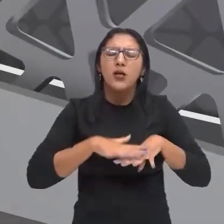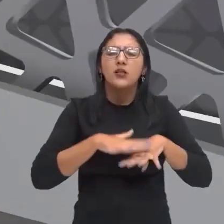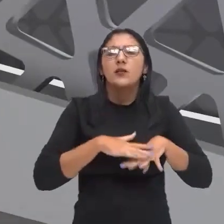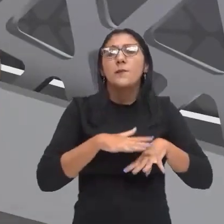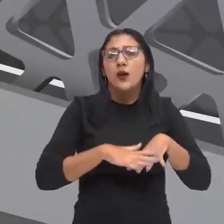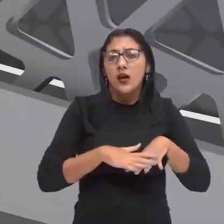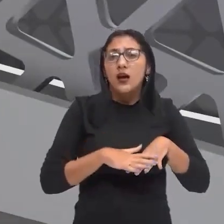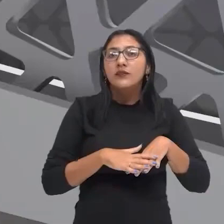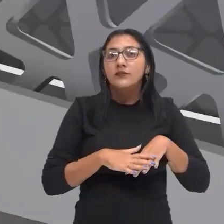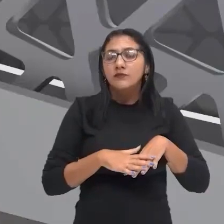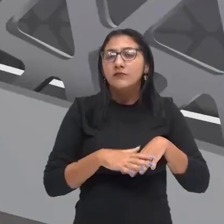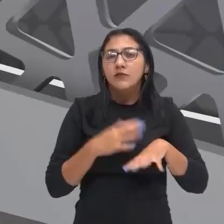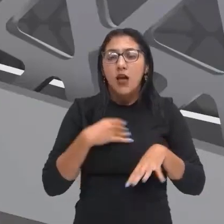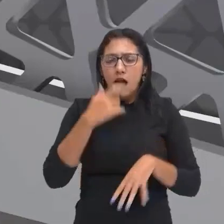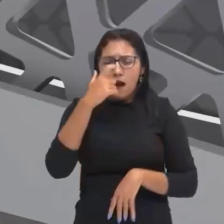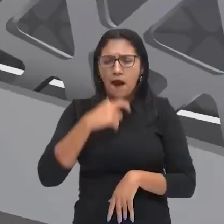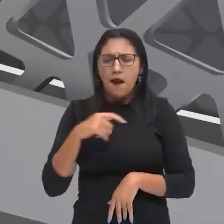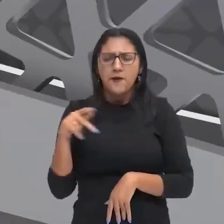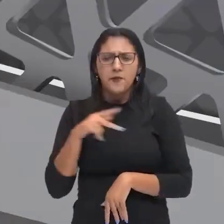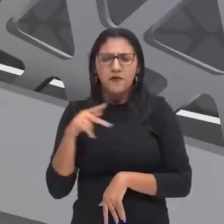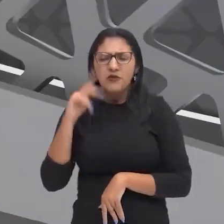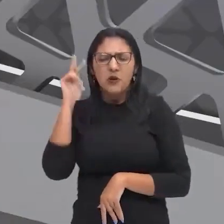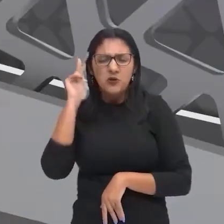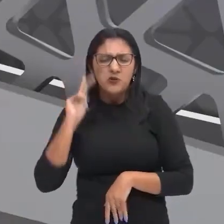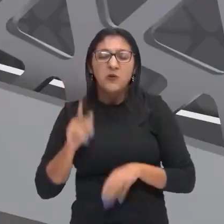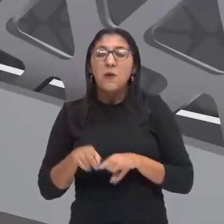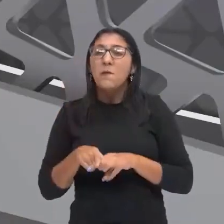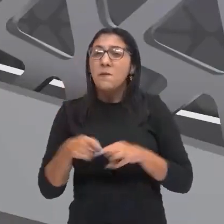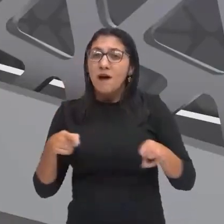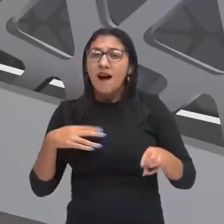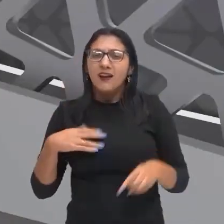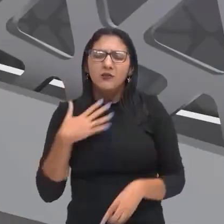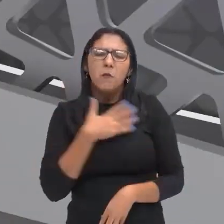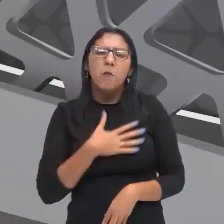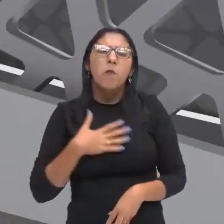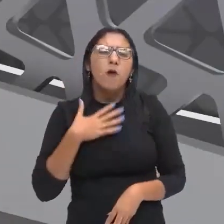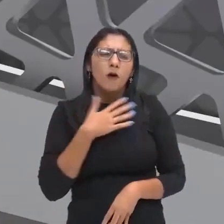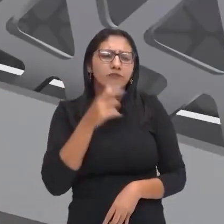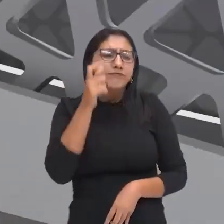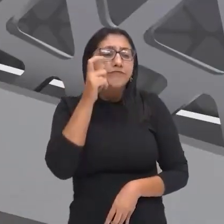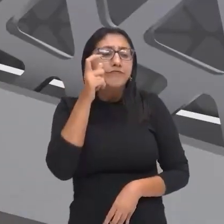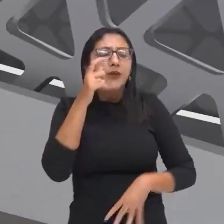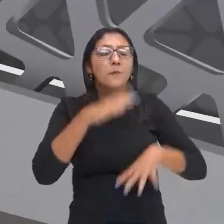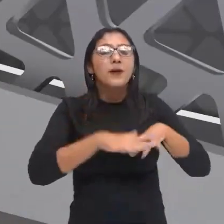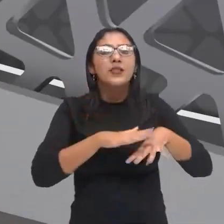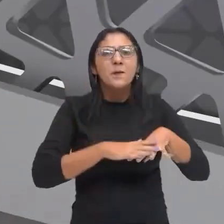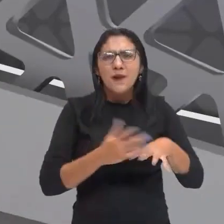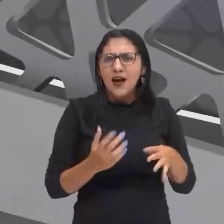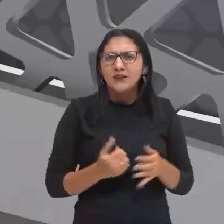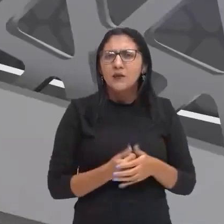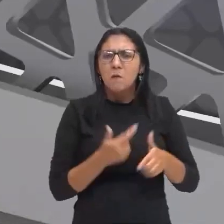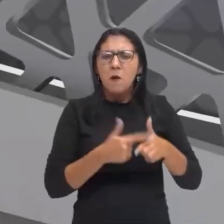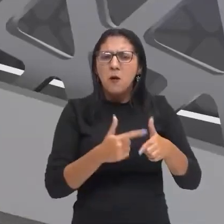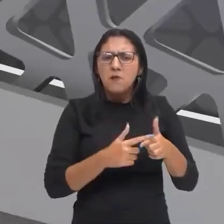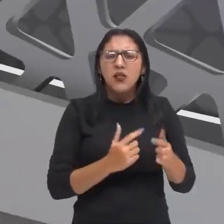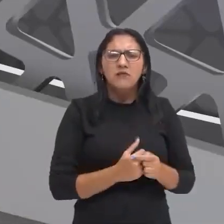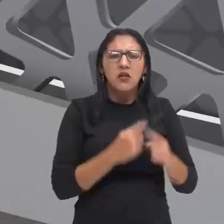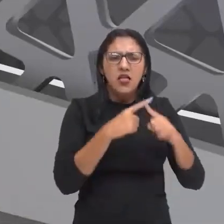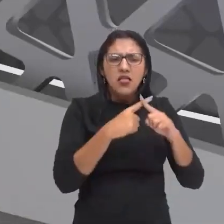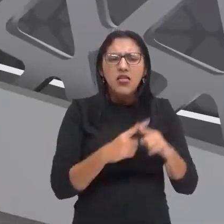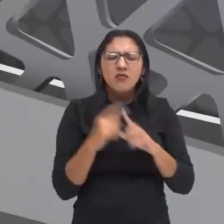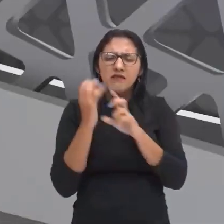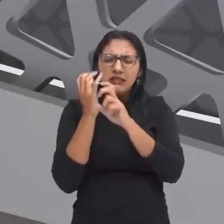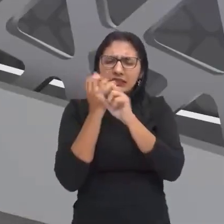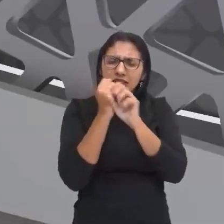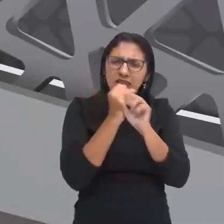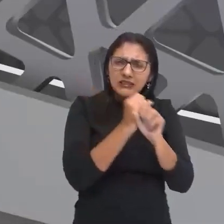professora de humanas que não tenho ranço com cálculos. Eu gosto muito, me atrai muito problemas que você tem que descobrir ali,